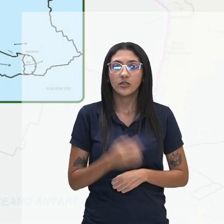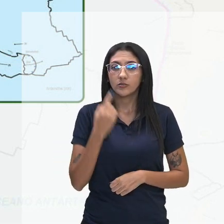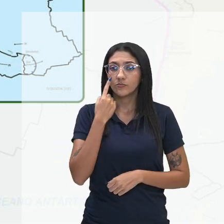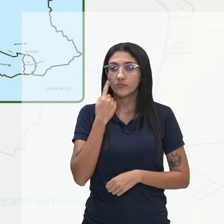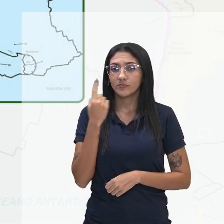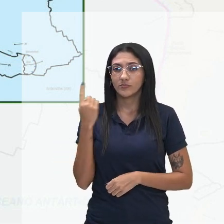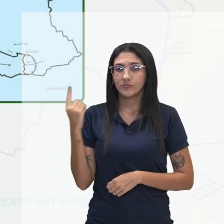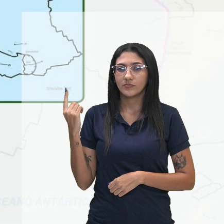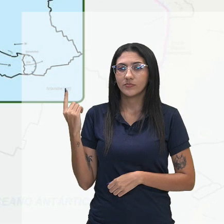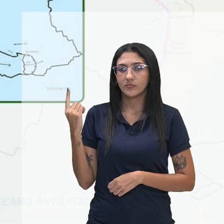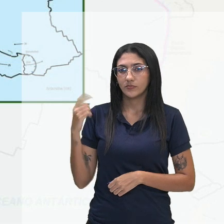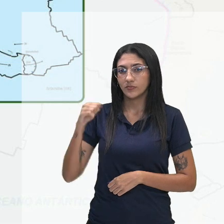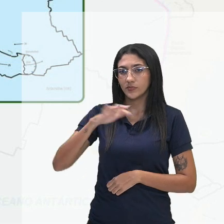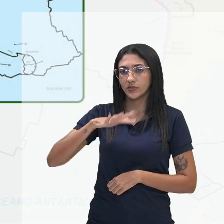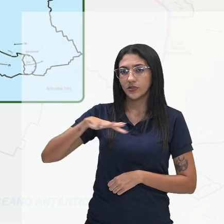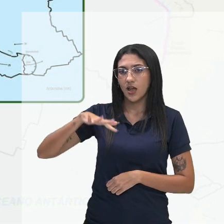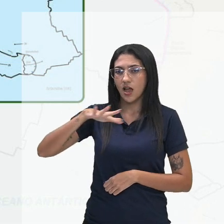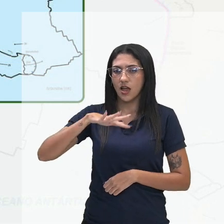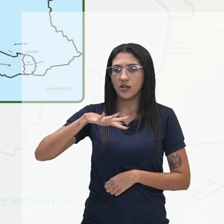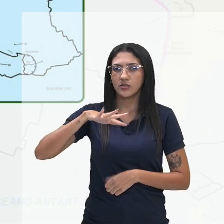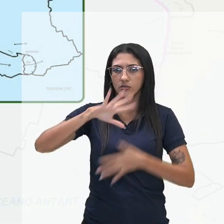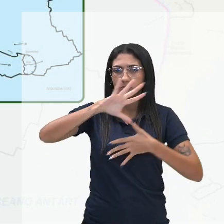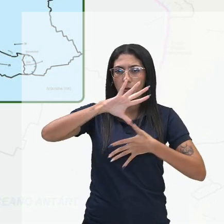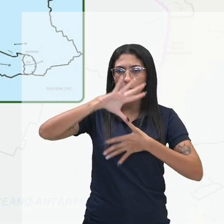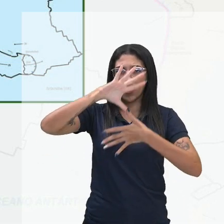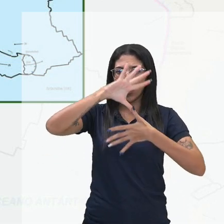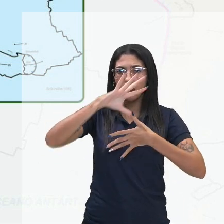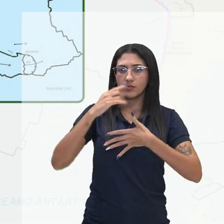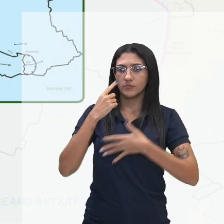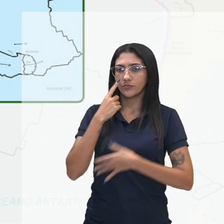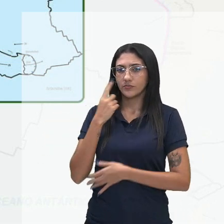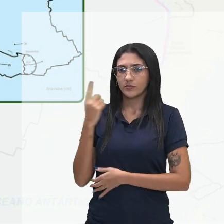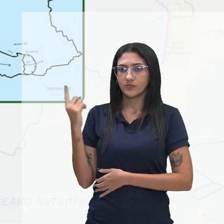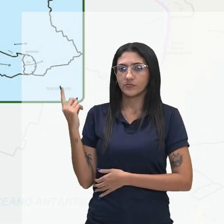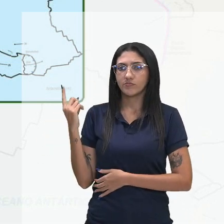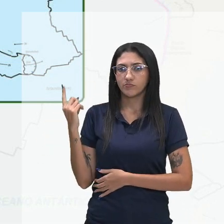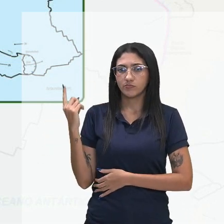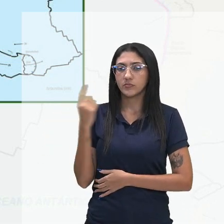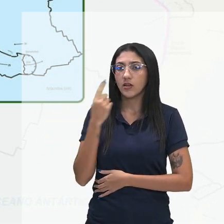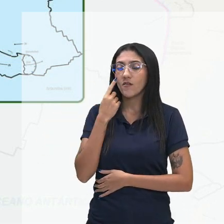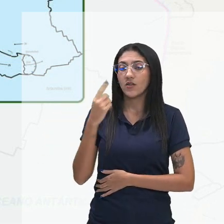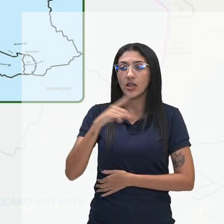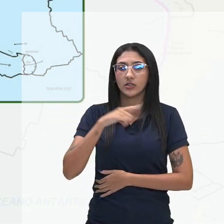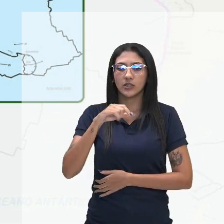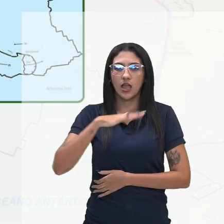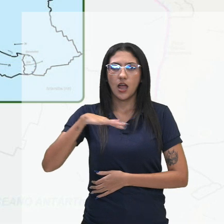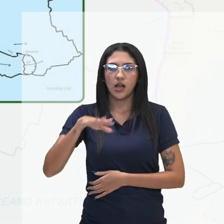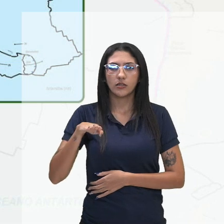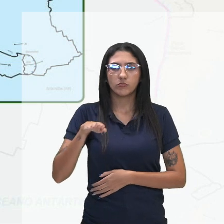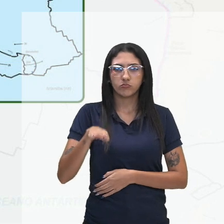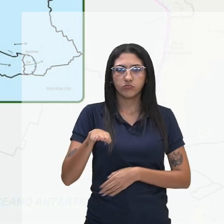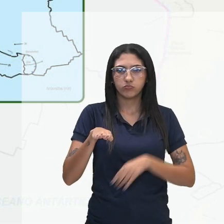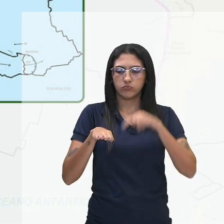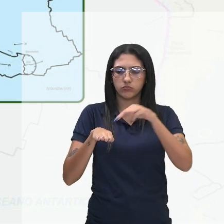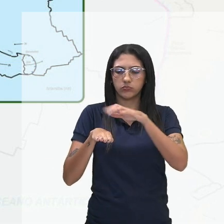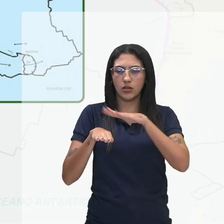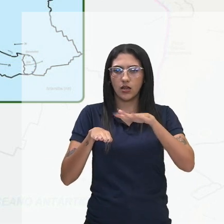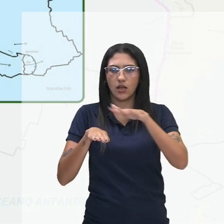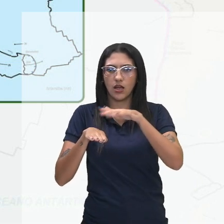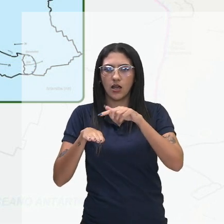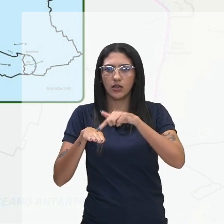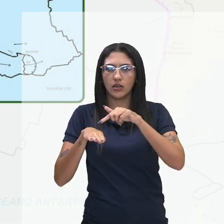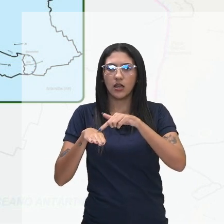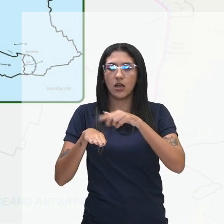região, a gente observa essas duas placas, né? A placa sul-americana, onde a gente tem aqui, por